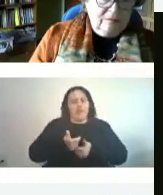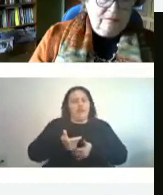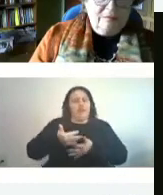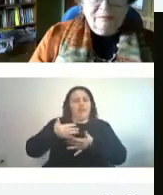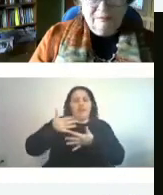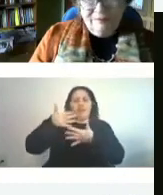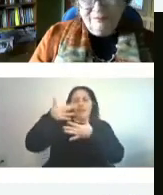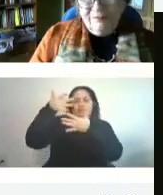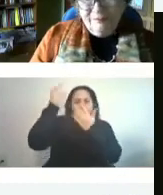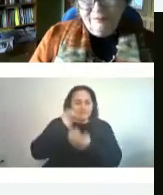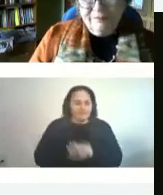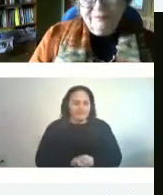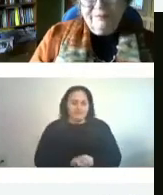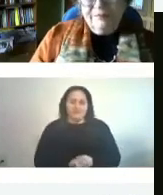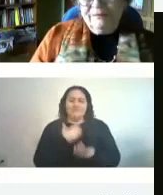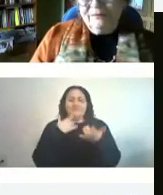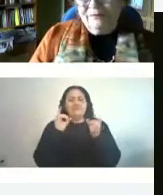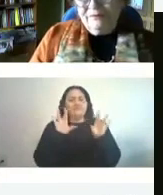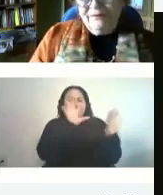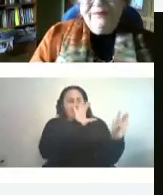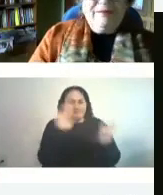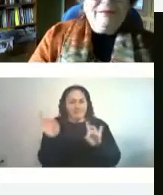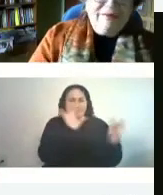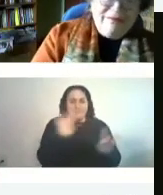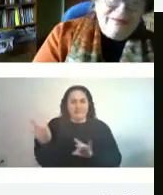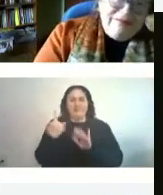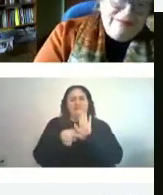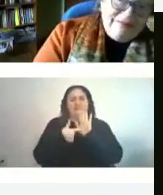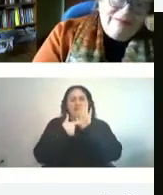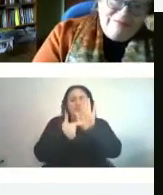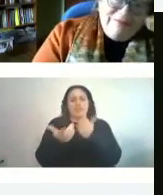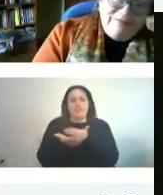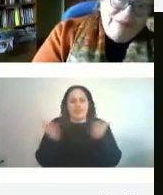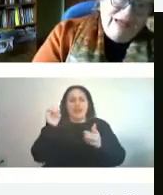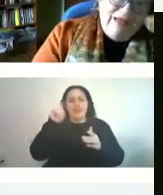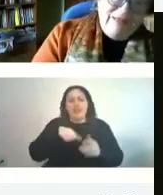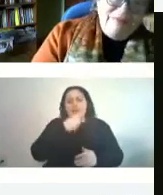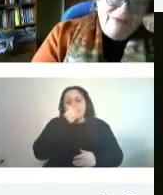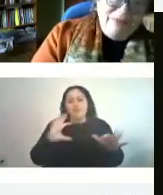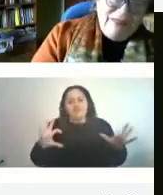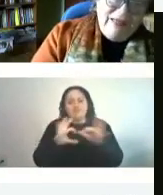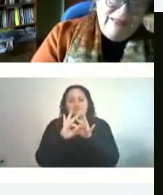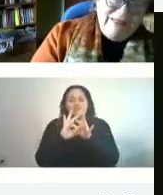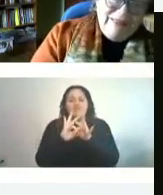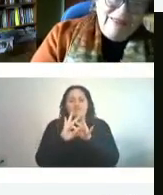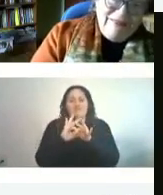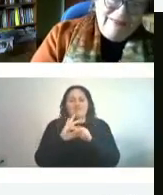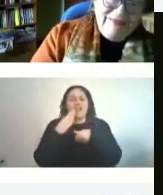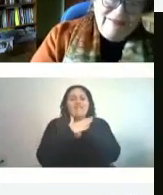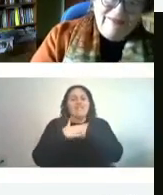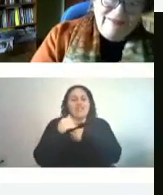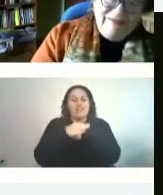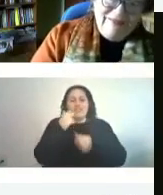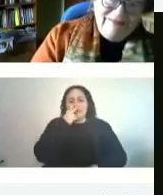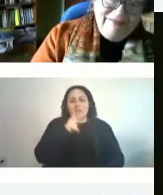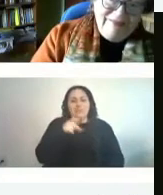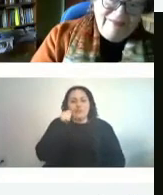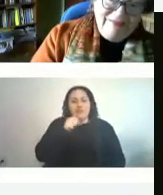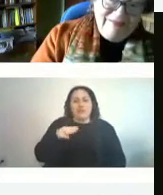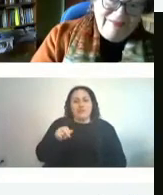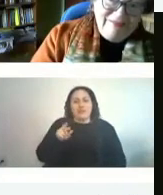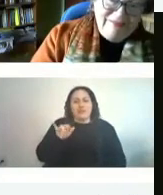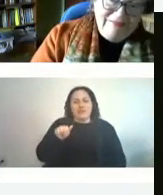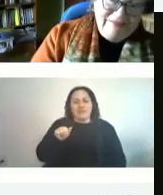muita coisa. Eu quis trazer um pouco para vocês, porque é o jeito de fazer essa ponte afetiva, né, que a Maria Isabel tanto nos apontou, mas eu acho que eu